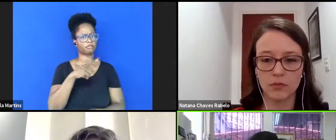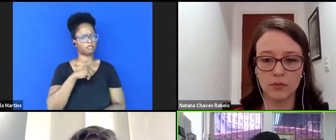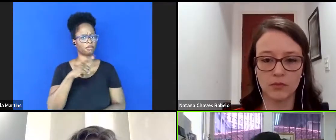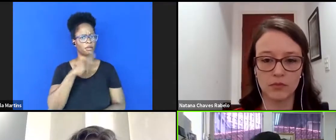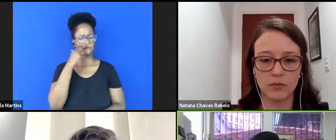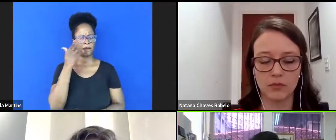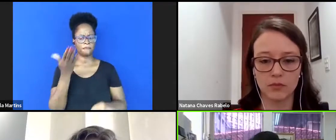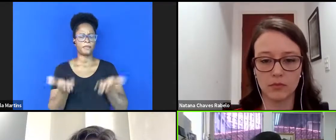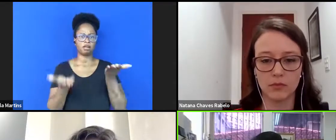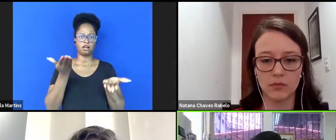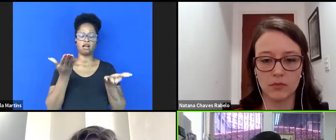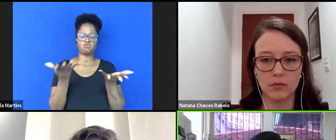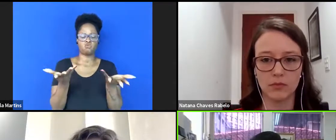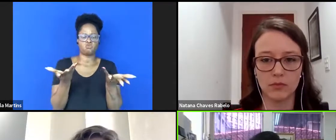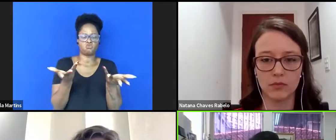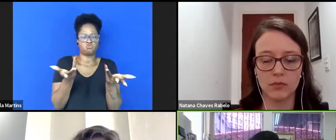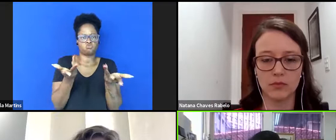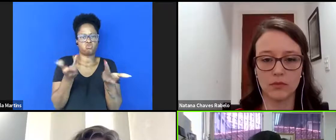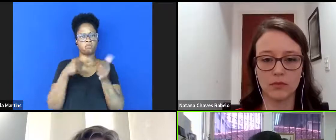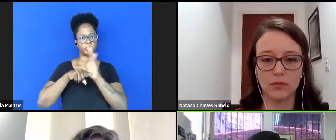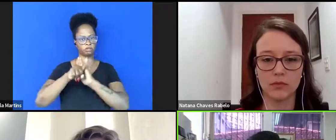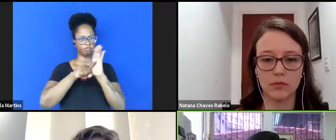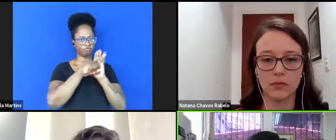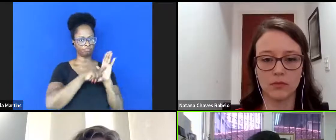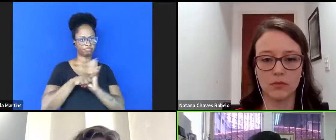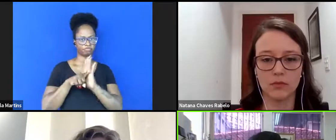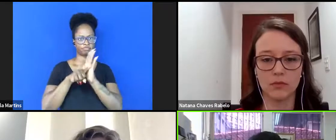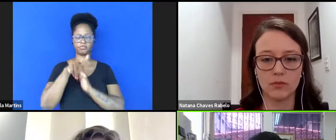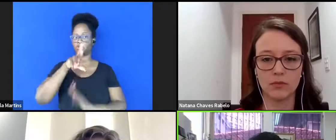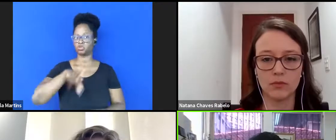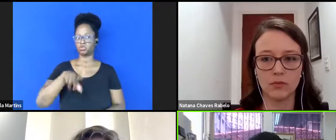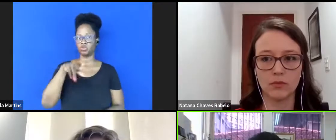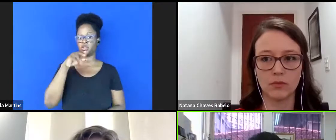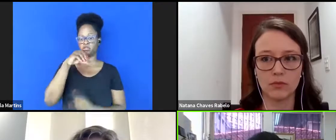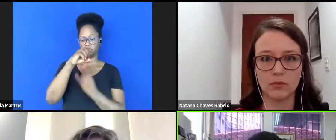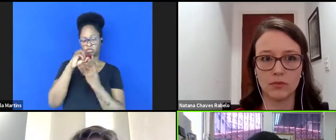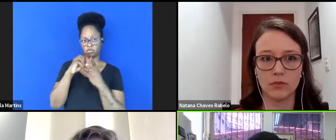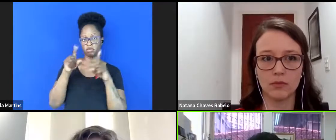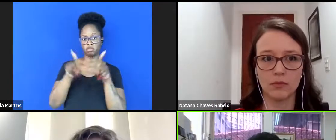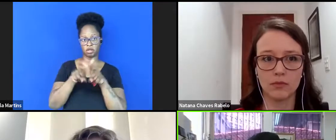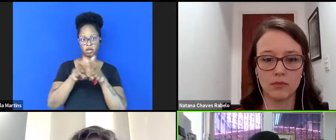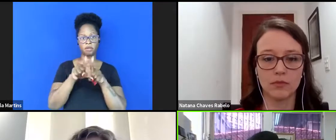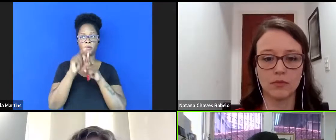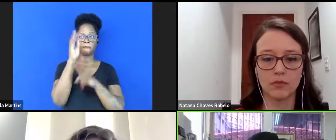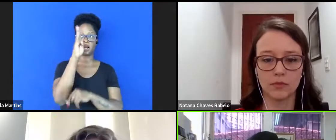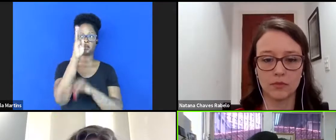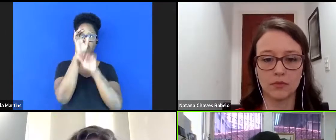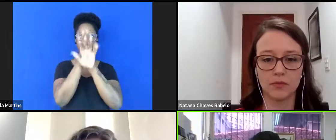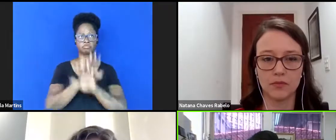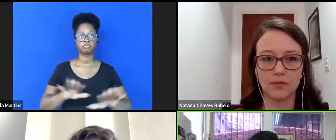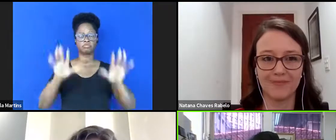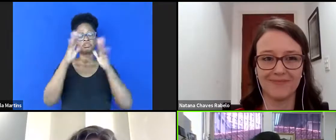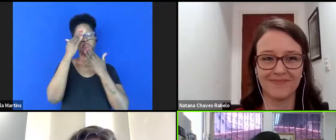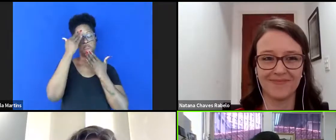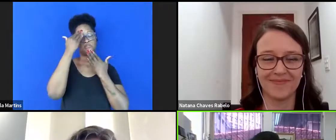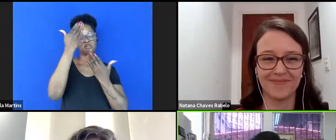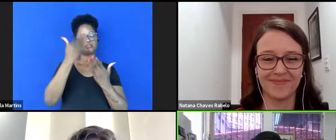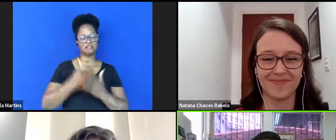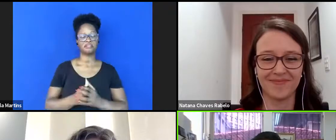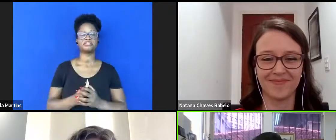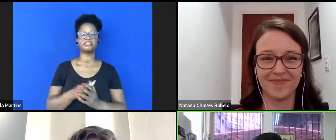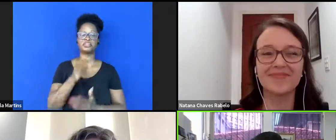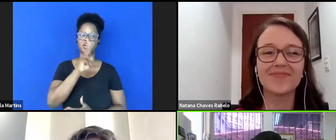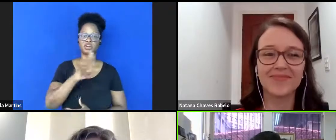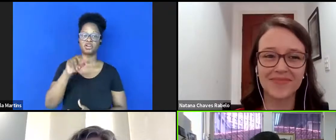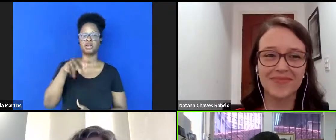nivelam a qualidade de pesquisa, não somente na Fiocruz, como no Brasil. Muito obrigado, e em nome de